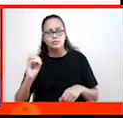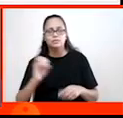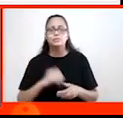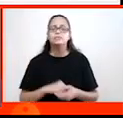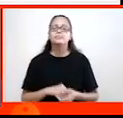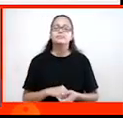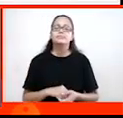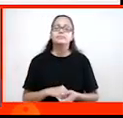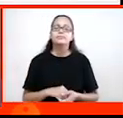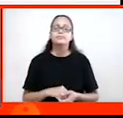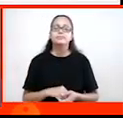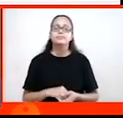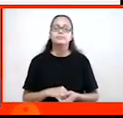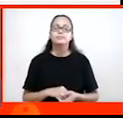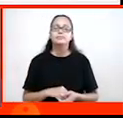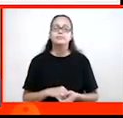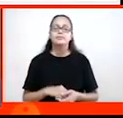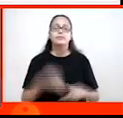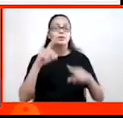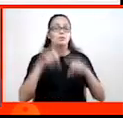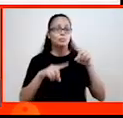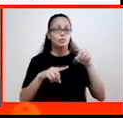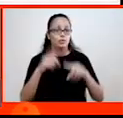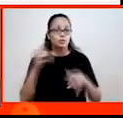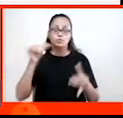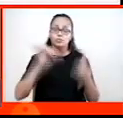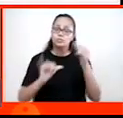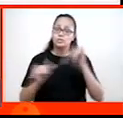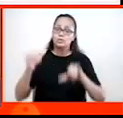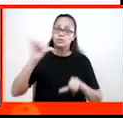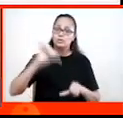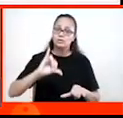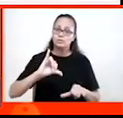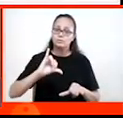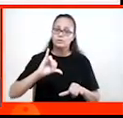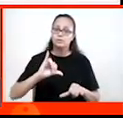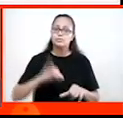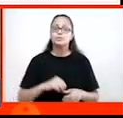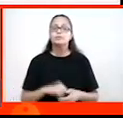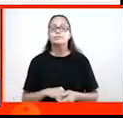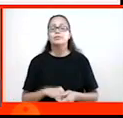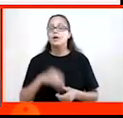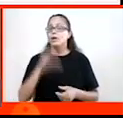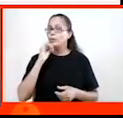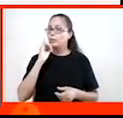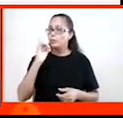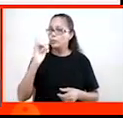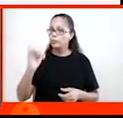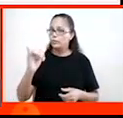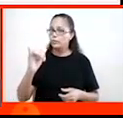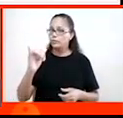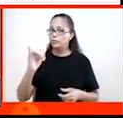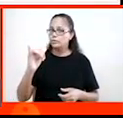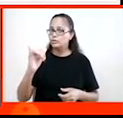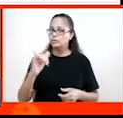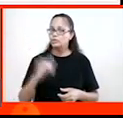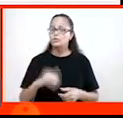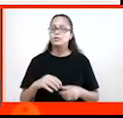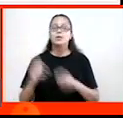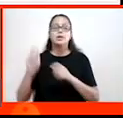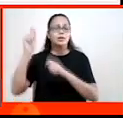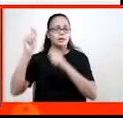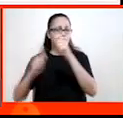para as metalúrgicas, produtos químicos, a indústria química, a energia, que é a indústria